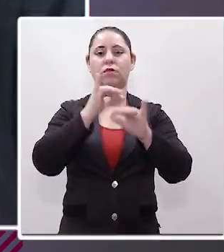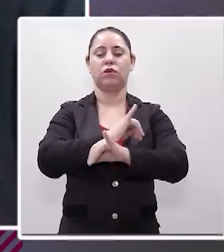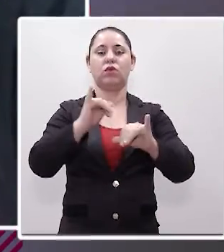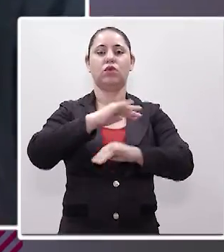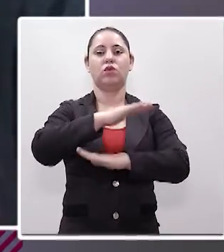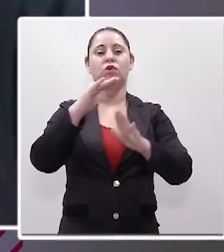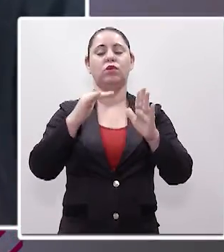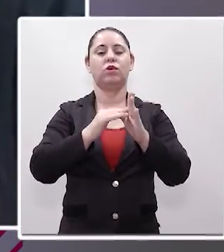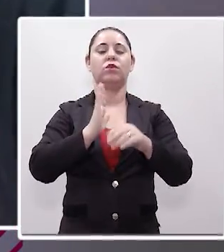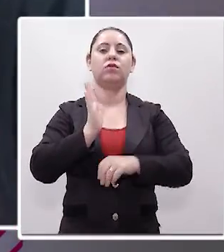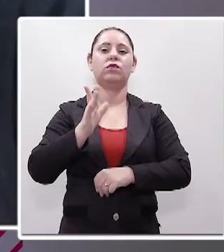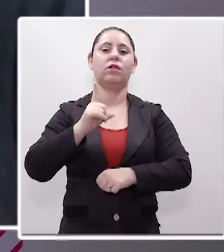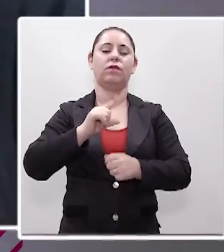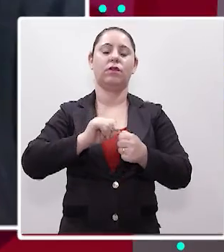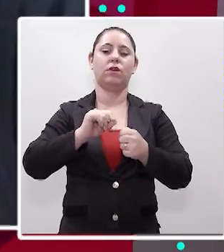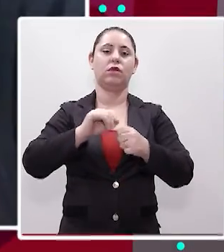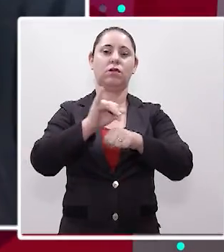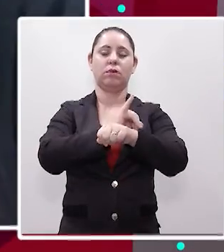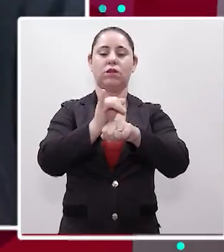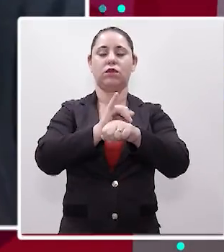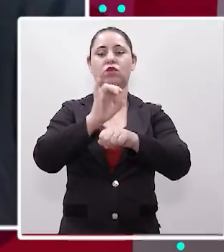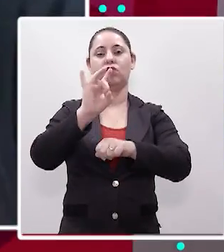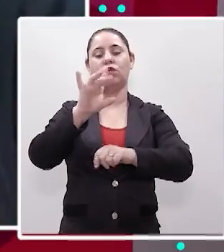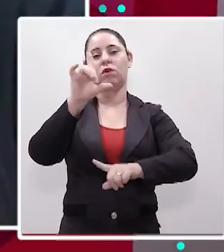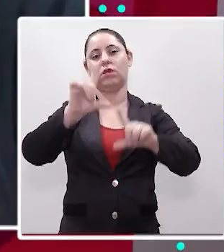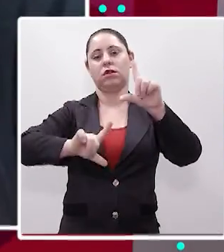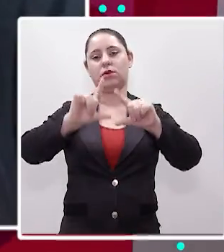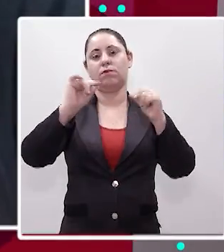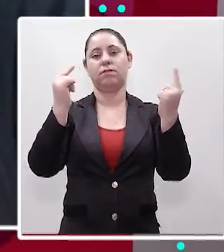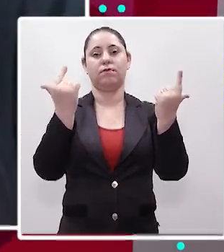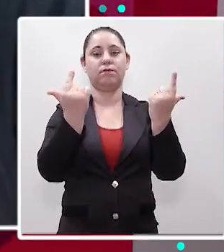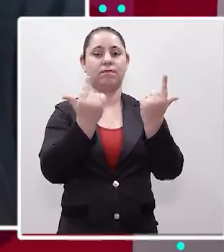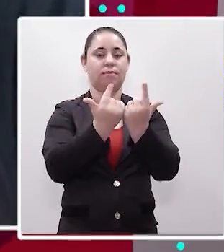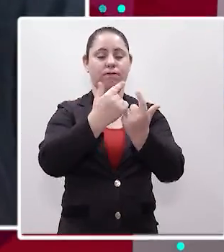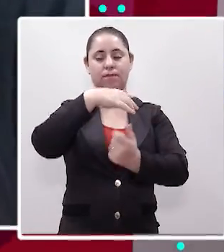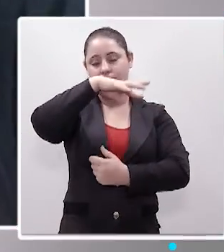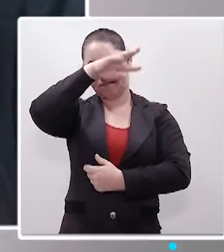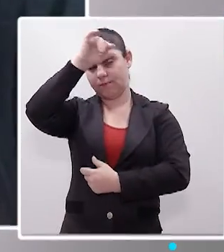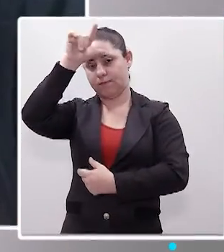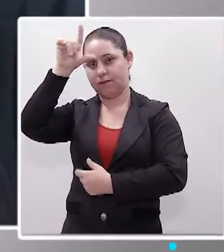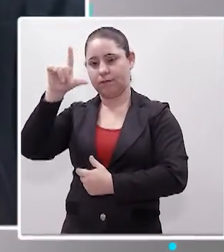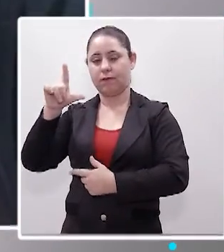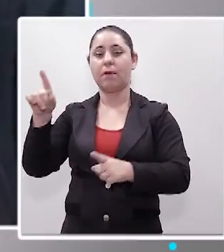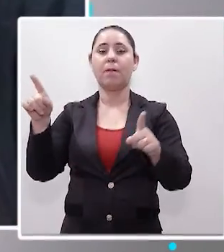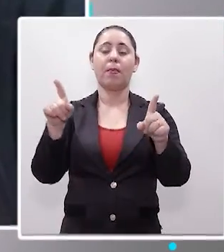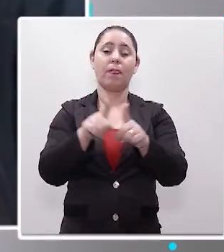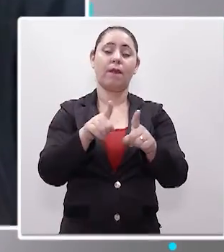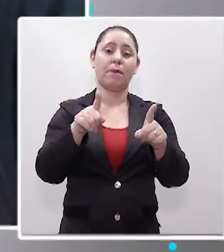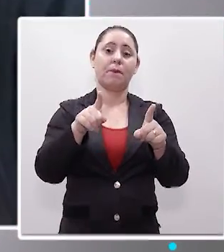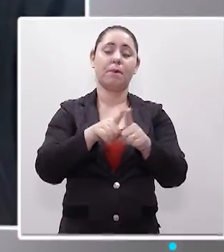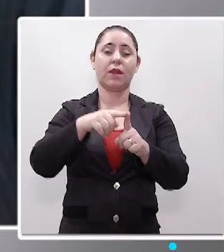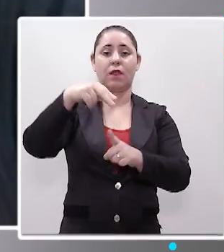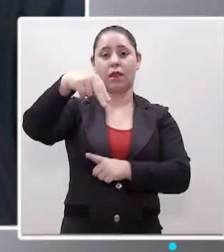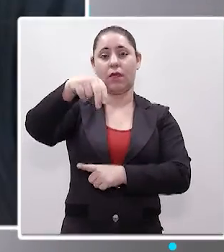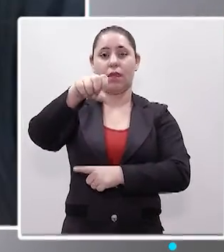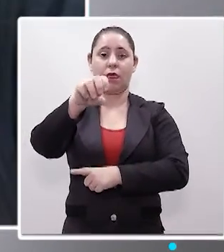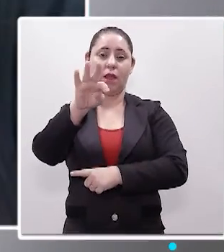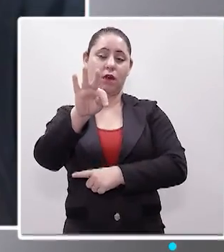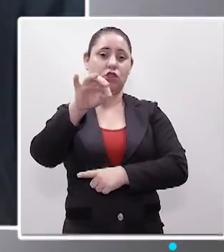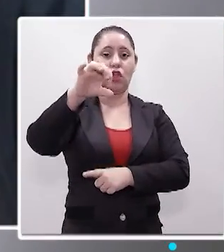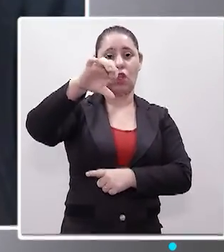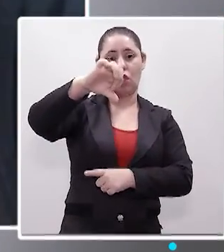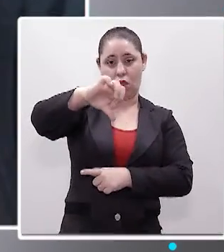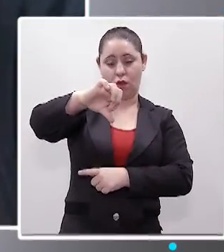acompanha a íntegra desse programa e de todos os outros já feitos lá no YouTube, basta pesquisar por Assembleia Legislativa de MS. Também